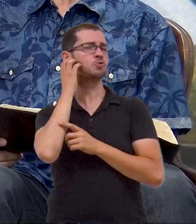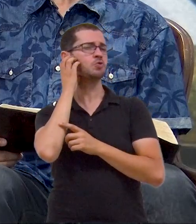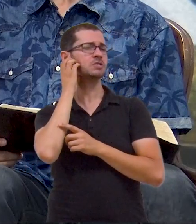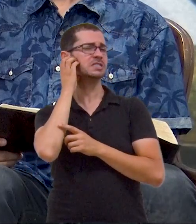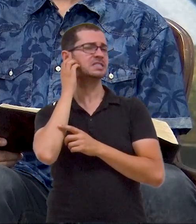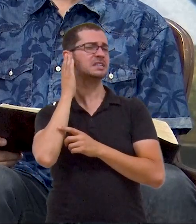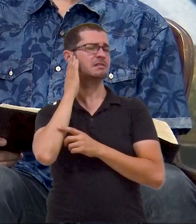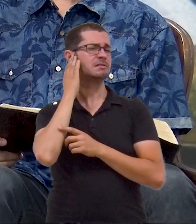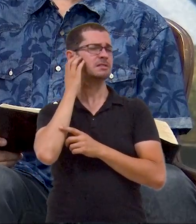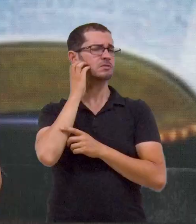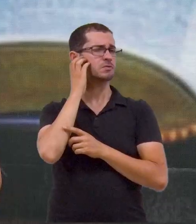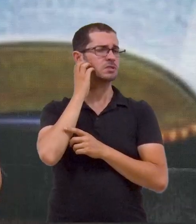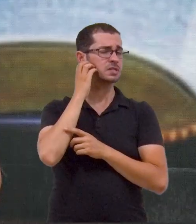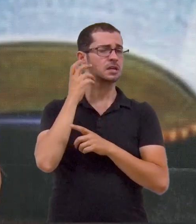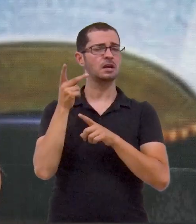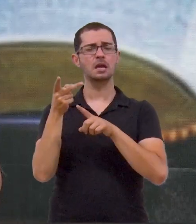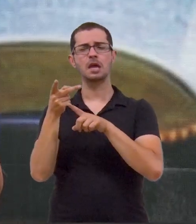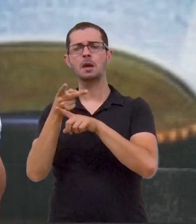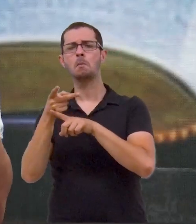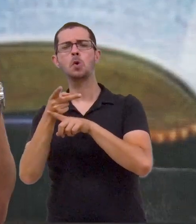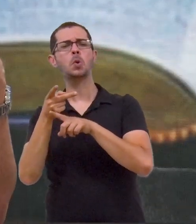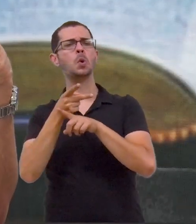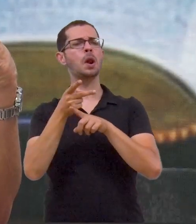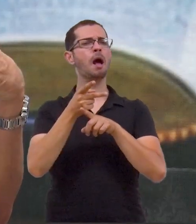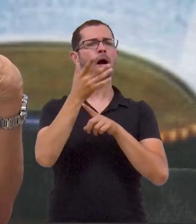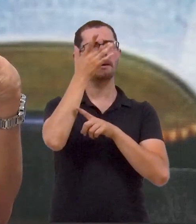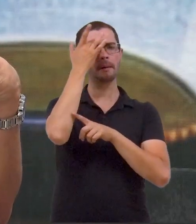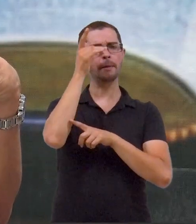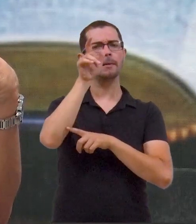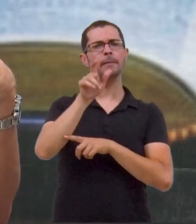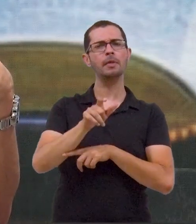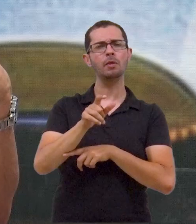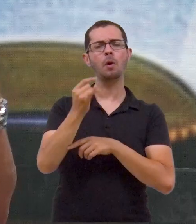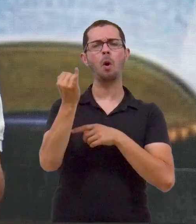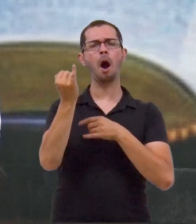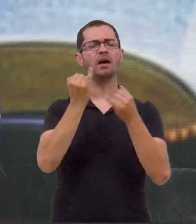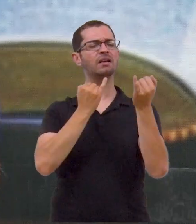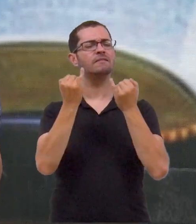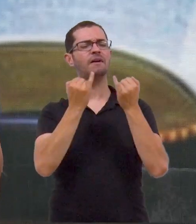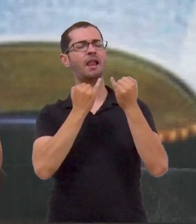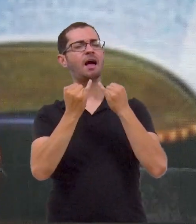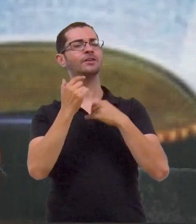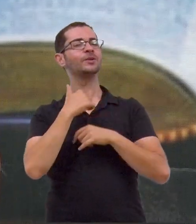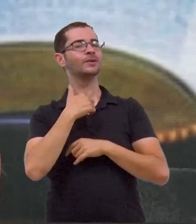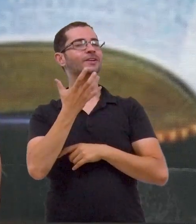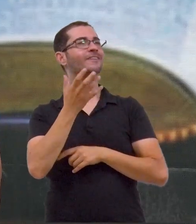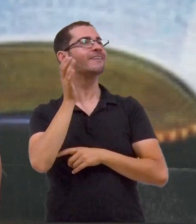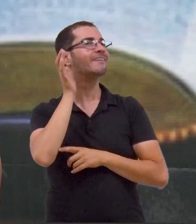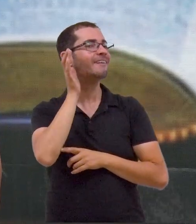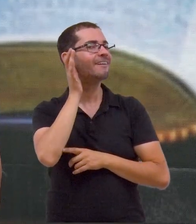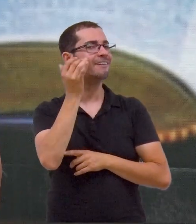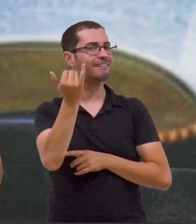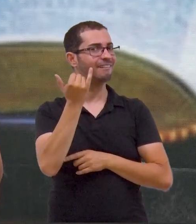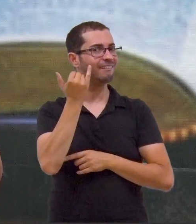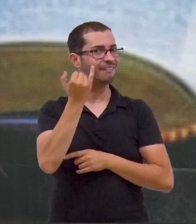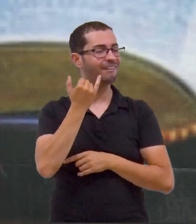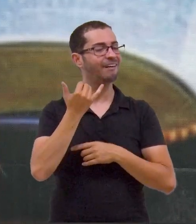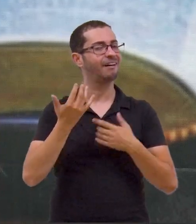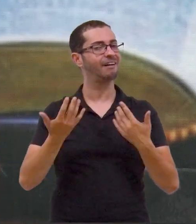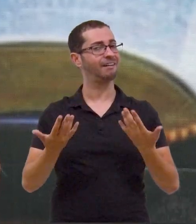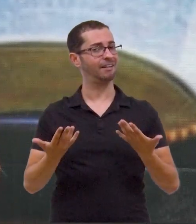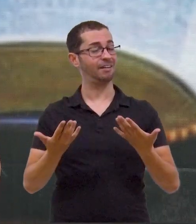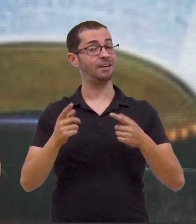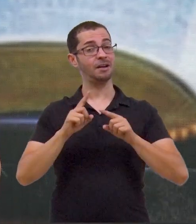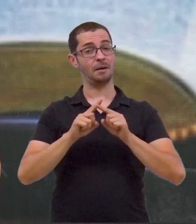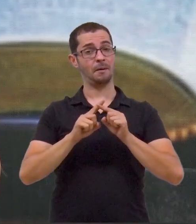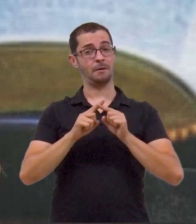procurar mestres que falassem a elas aquilo que elas gostariam de ouvir. Mas, meu